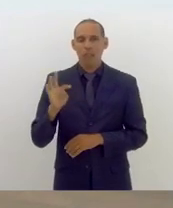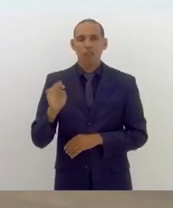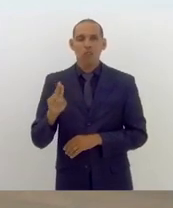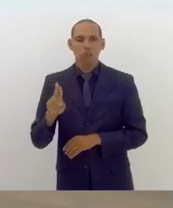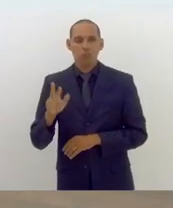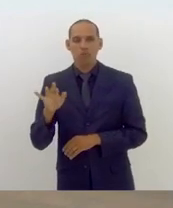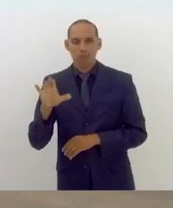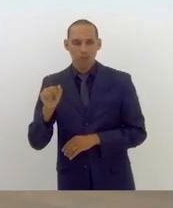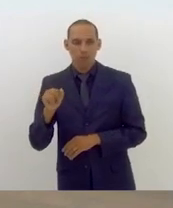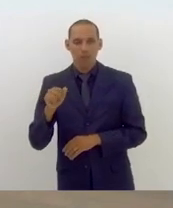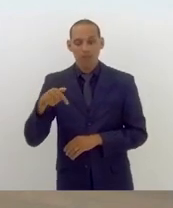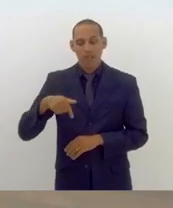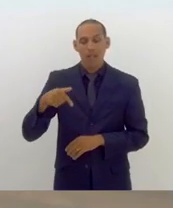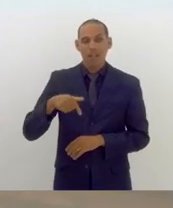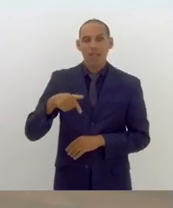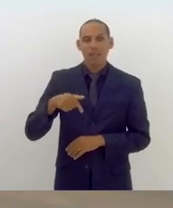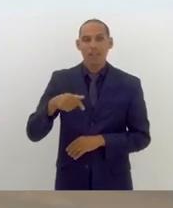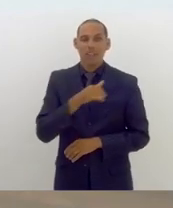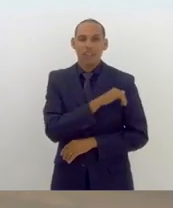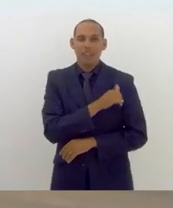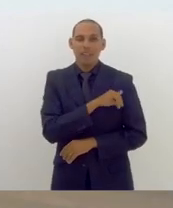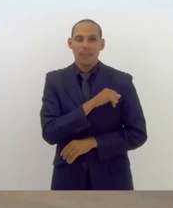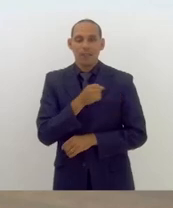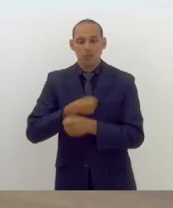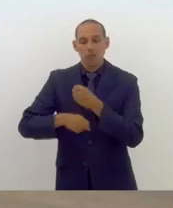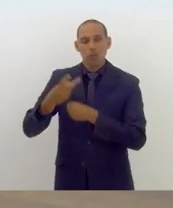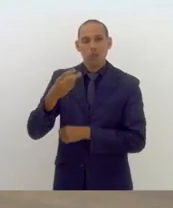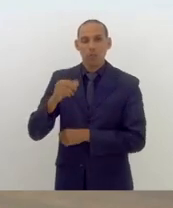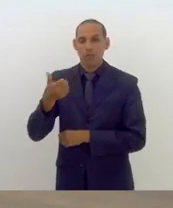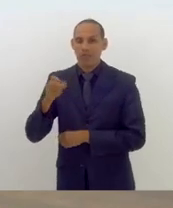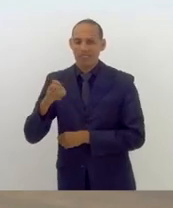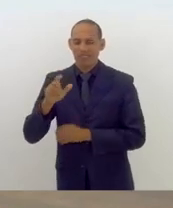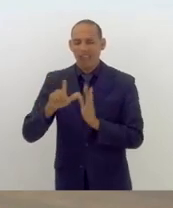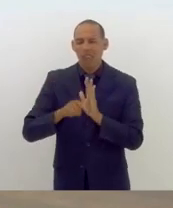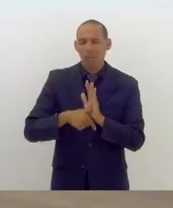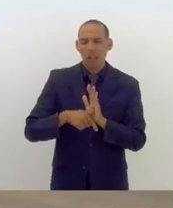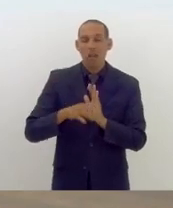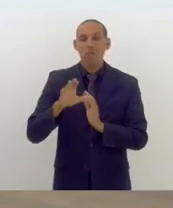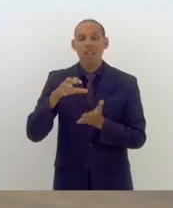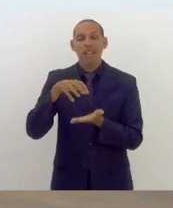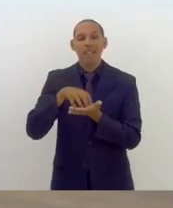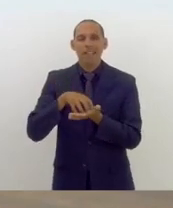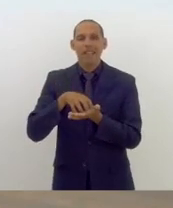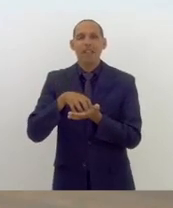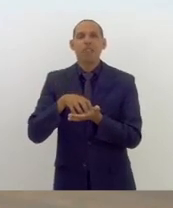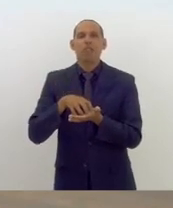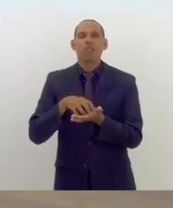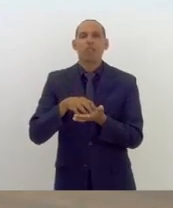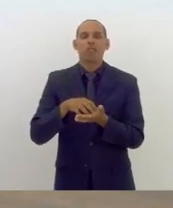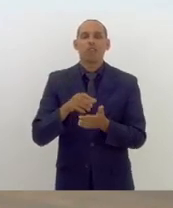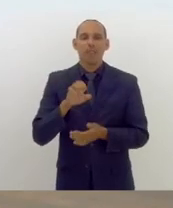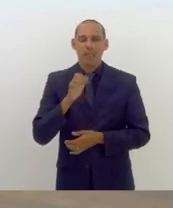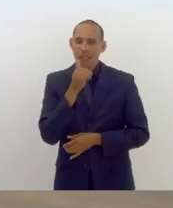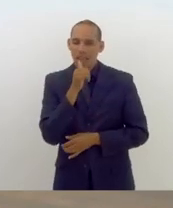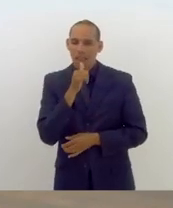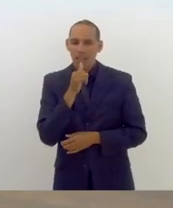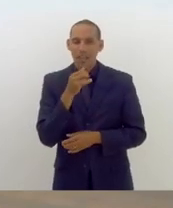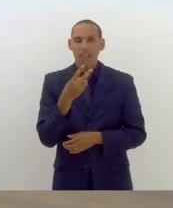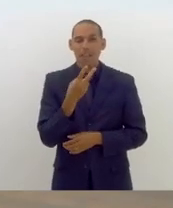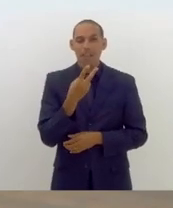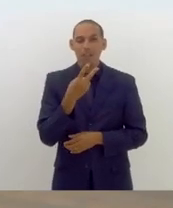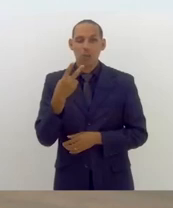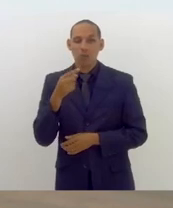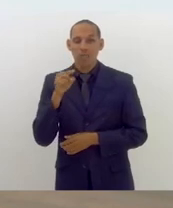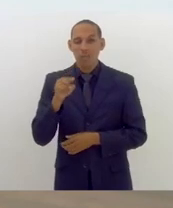2015 os centros transformação de energia emitiram 22 mil giga